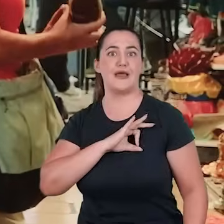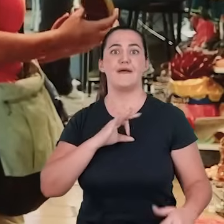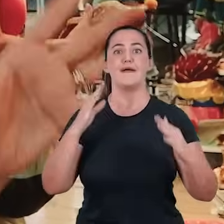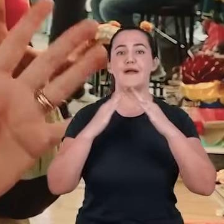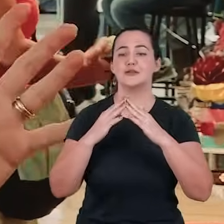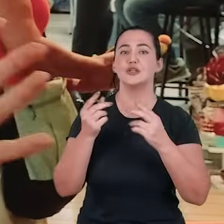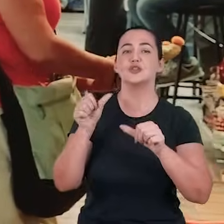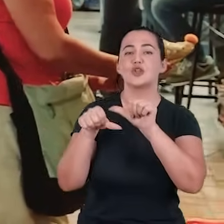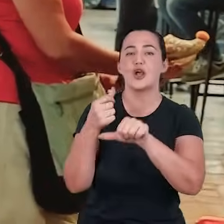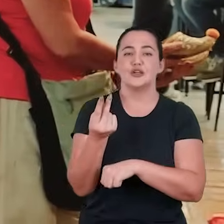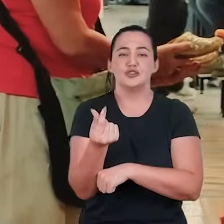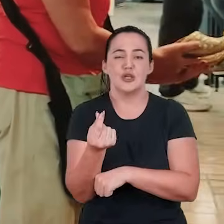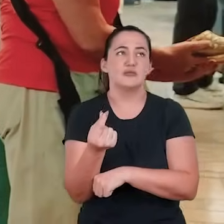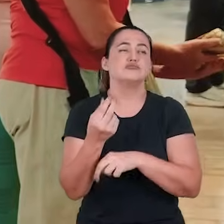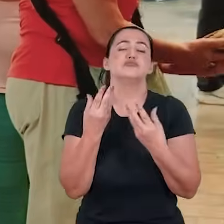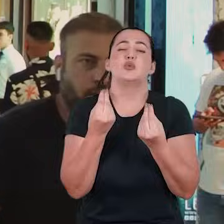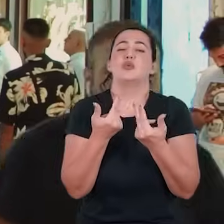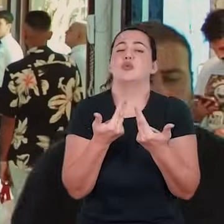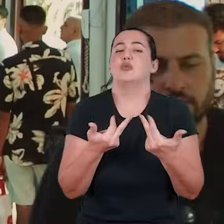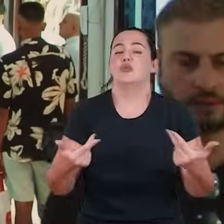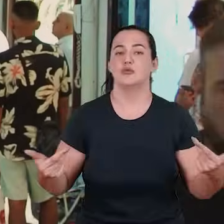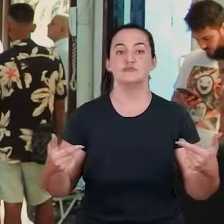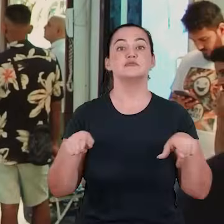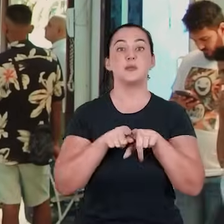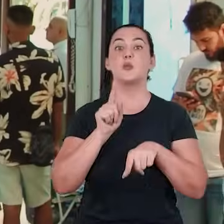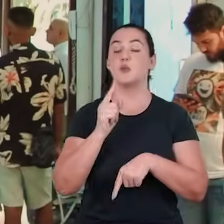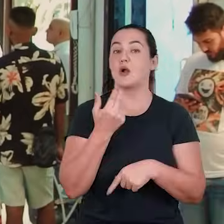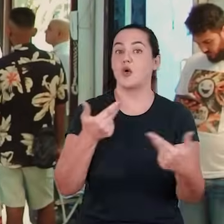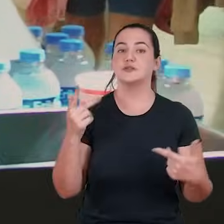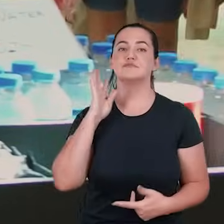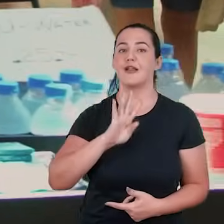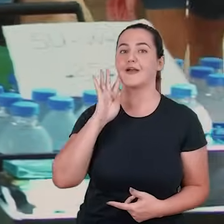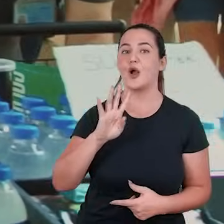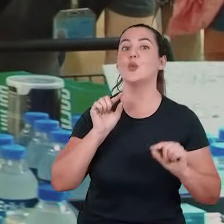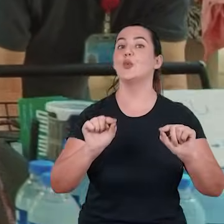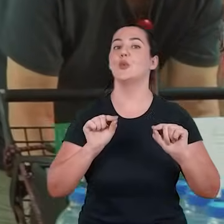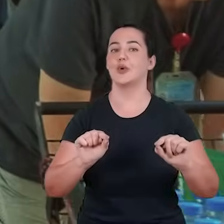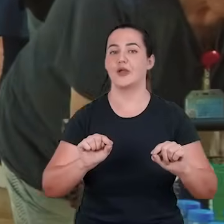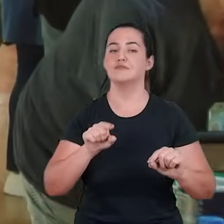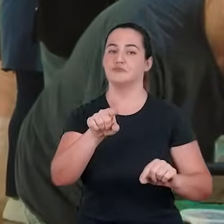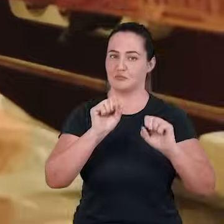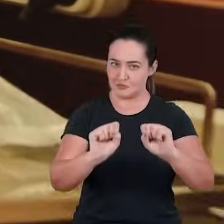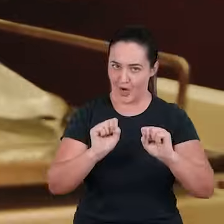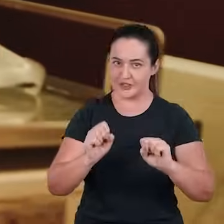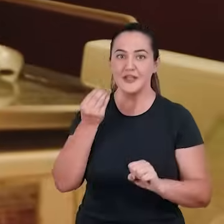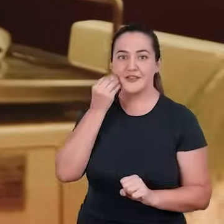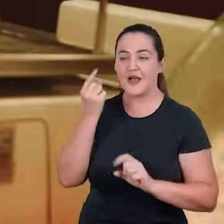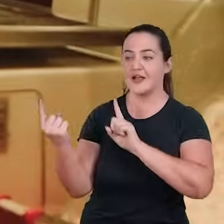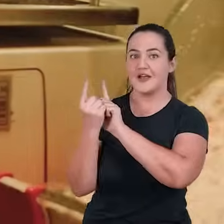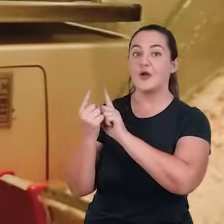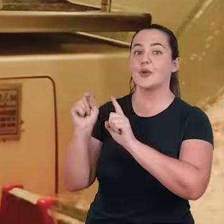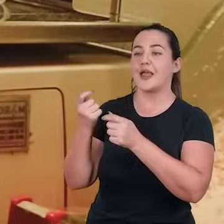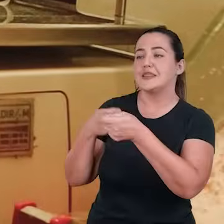câmbio, enfim, você encontra exatamente de tudo. E uma das coisas mais legais daqui, sabe o que é? Você pode negociar